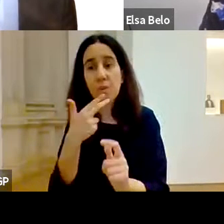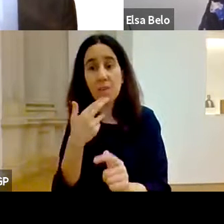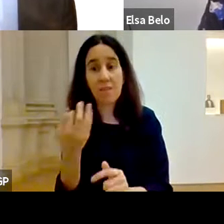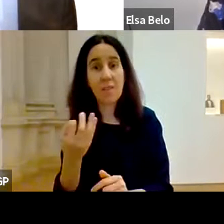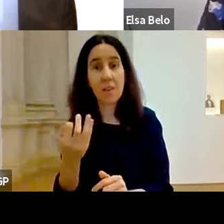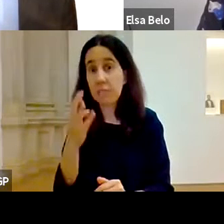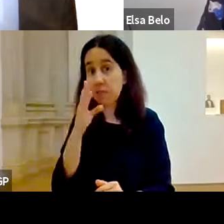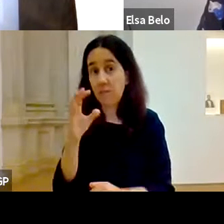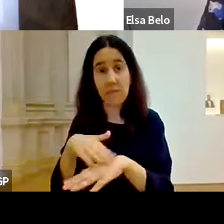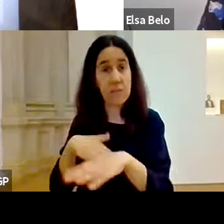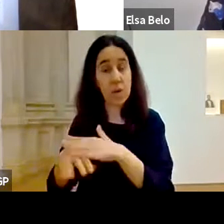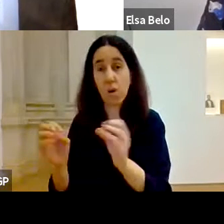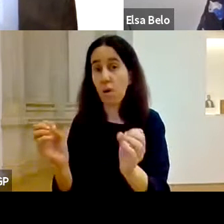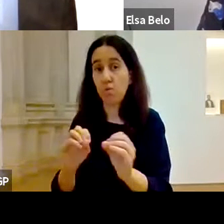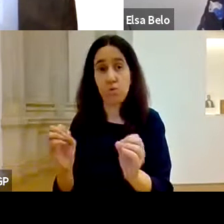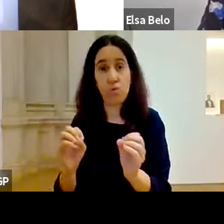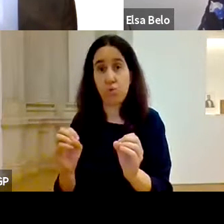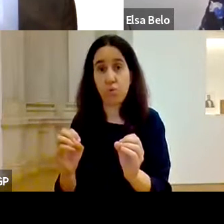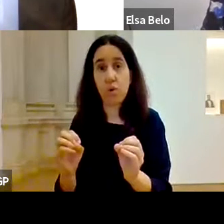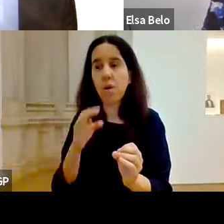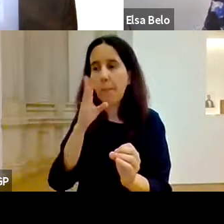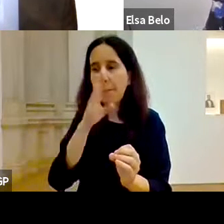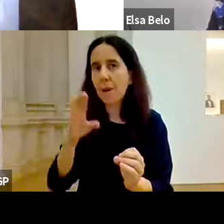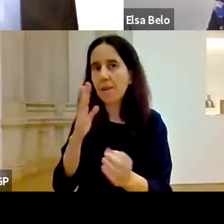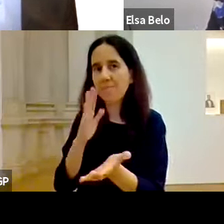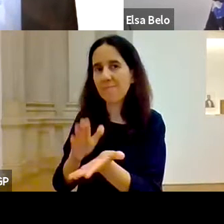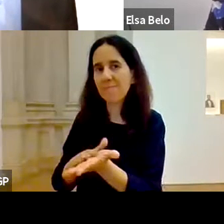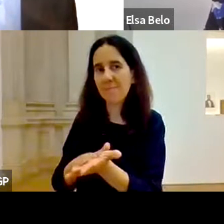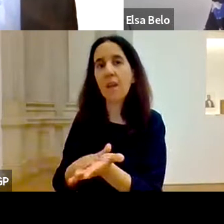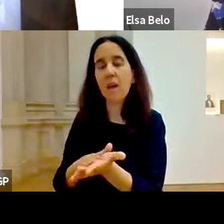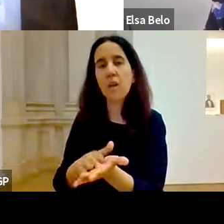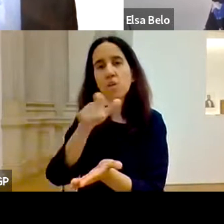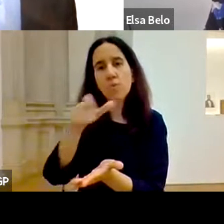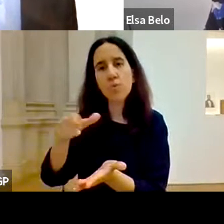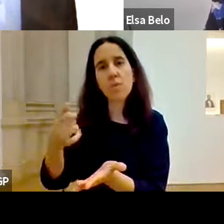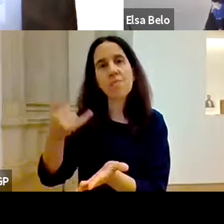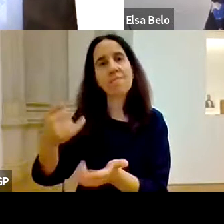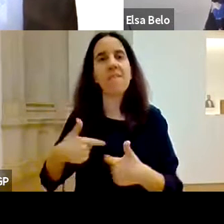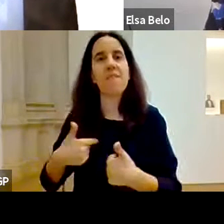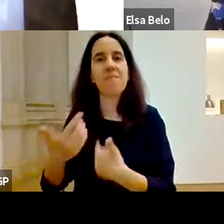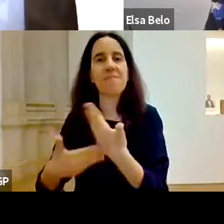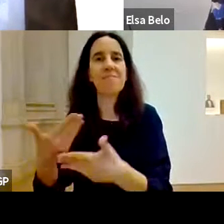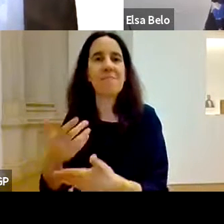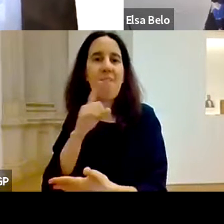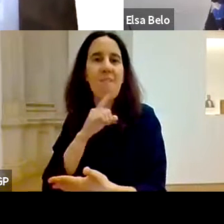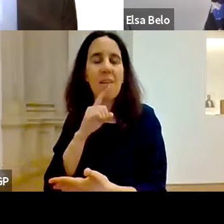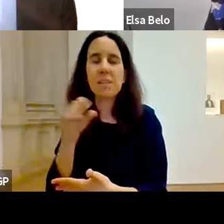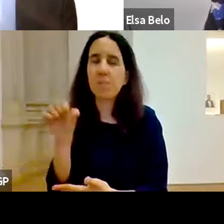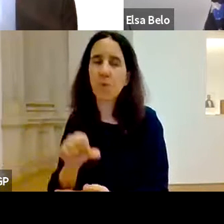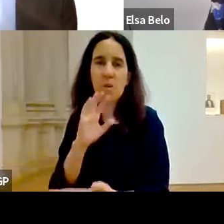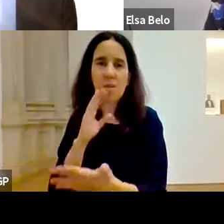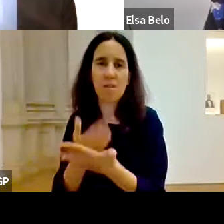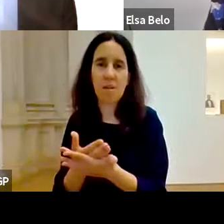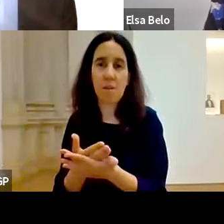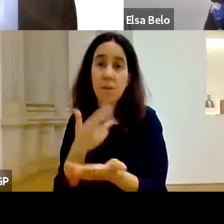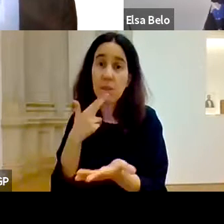não o fizerem, o que a prática evidencia é que as pessoas fazem autonomamente e isso é pior, pelas